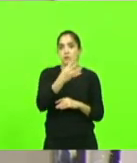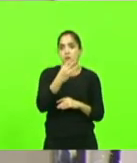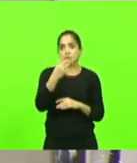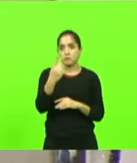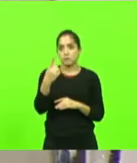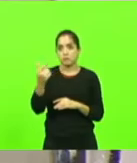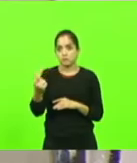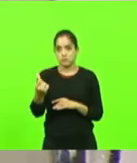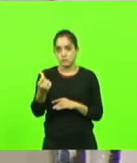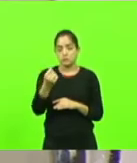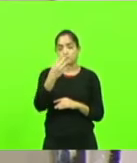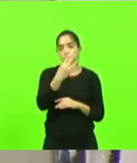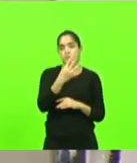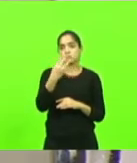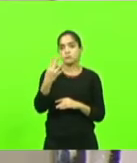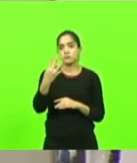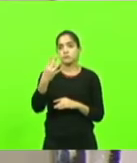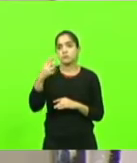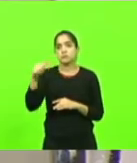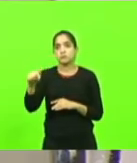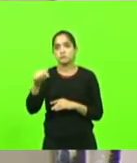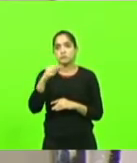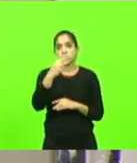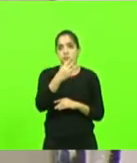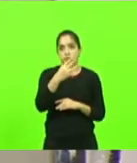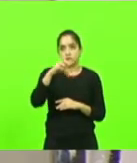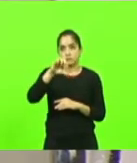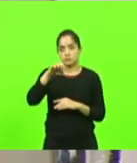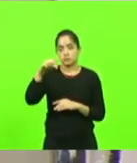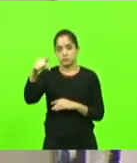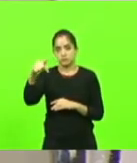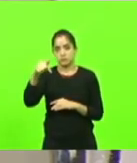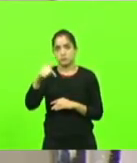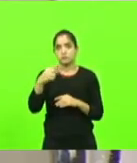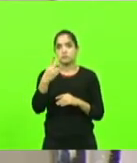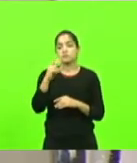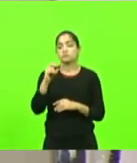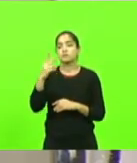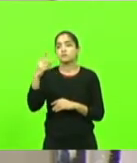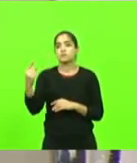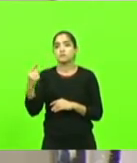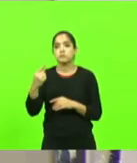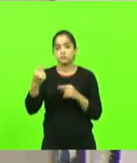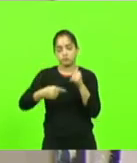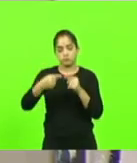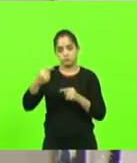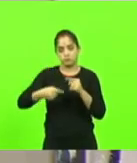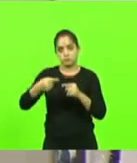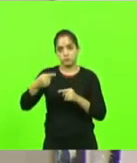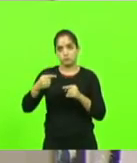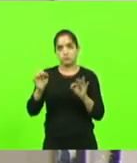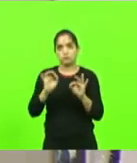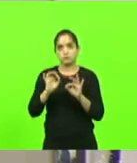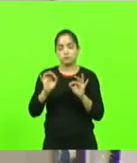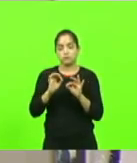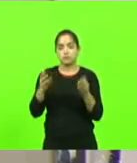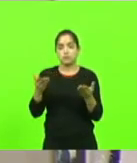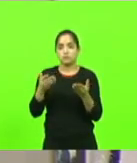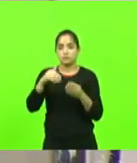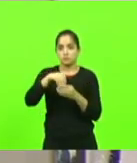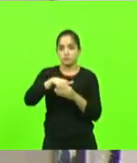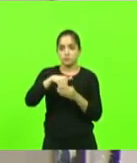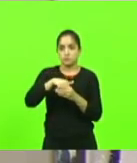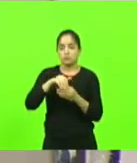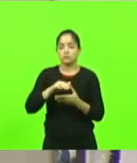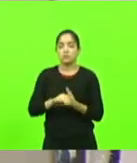416, 447 e 397 de 2021, respectivamente, em discussão. Não havendo quem queira discutir, em